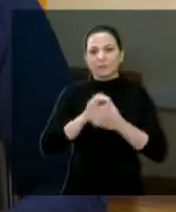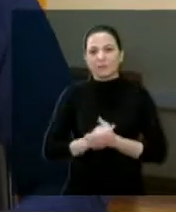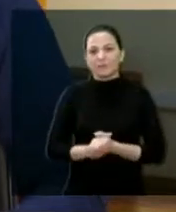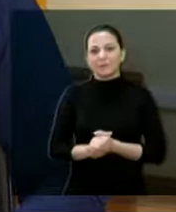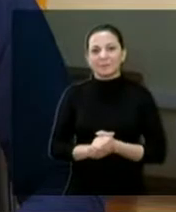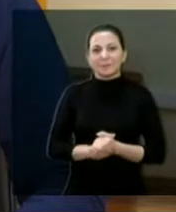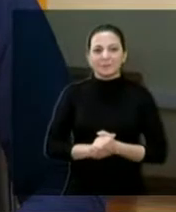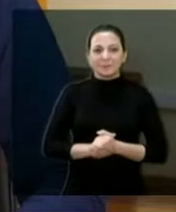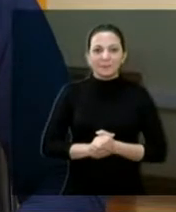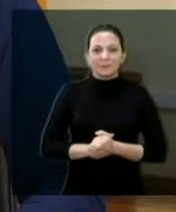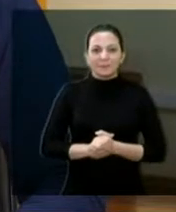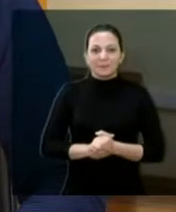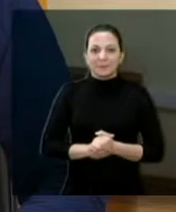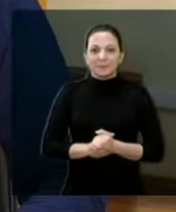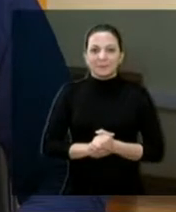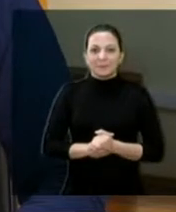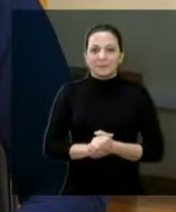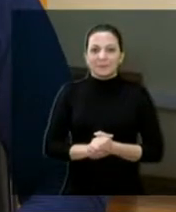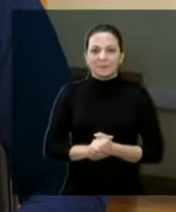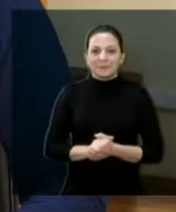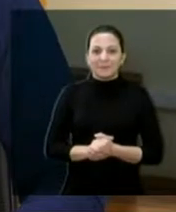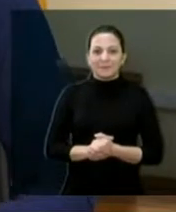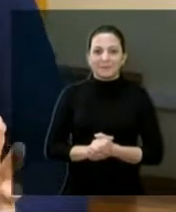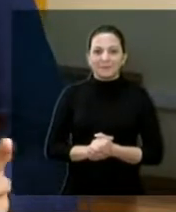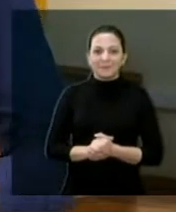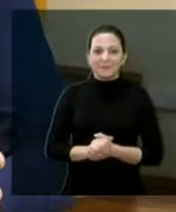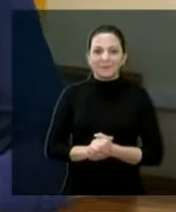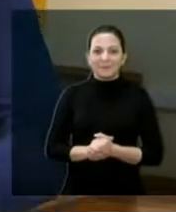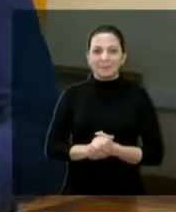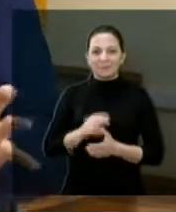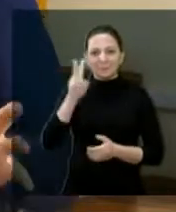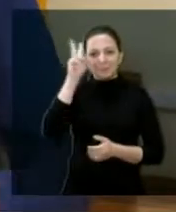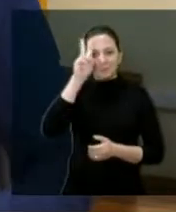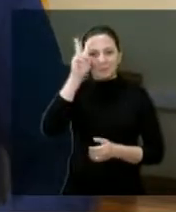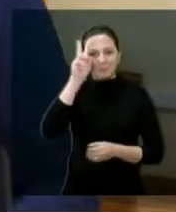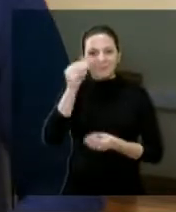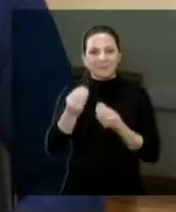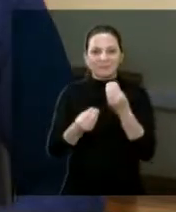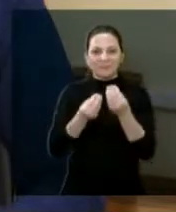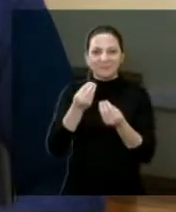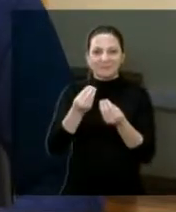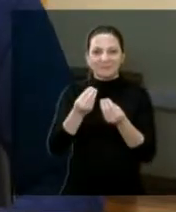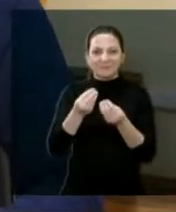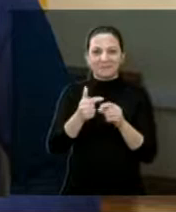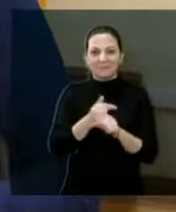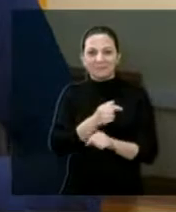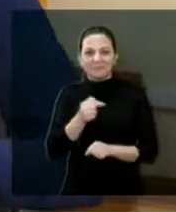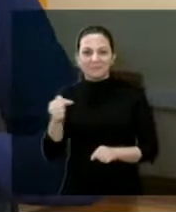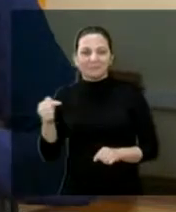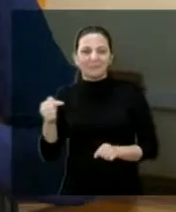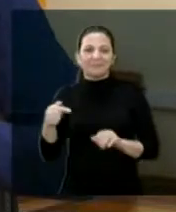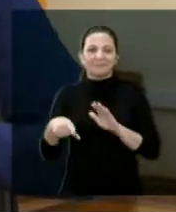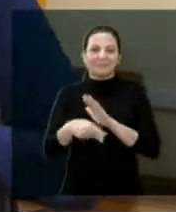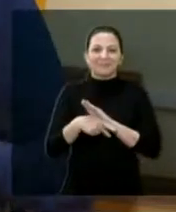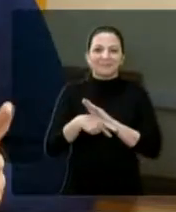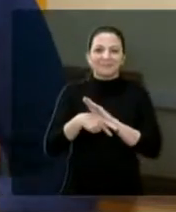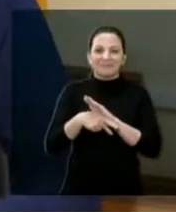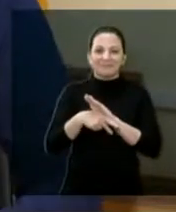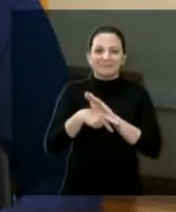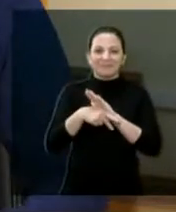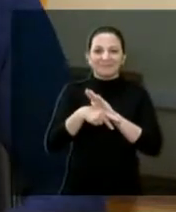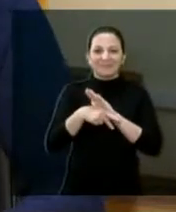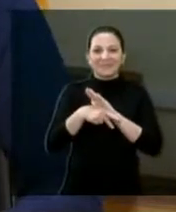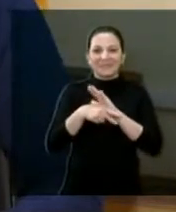Aí, eu não lembro como que nós fizemos, ele ficou uma semana lá com a gente. Nossa, ele estava super, um dia ele sumiu.